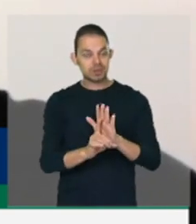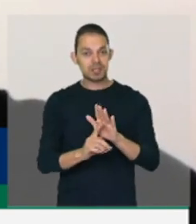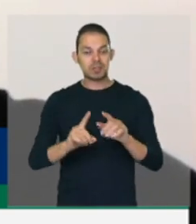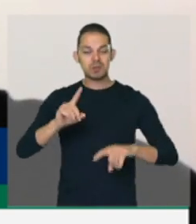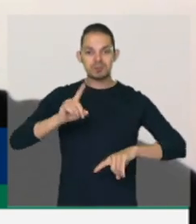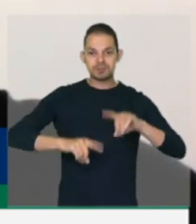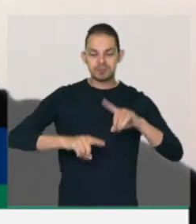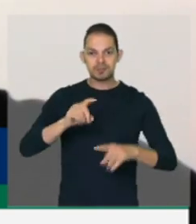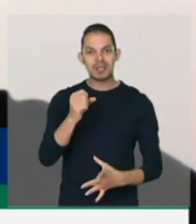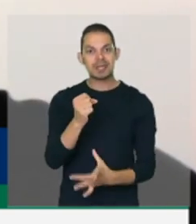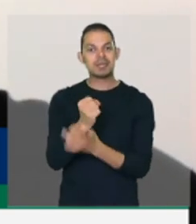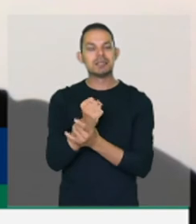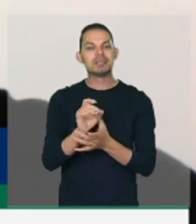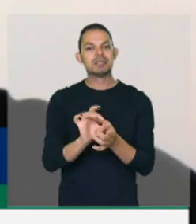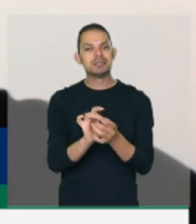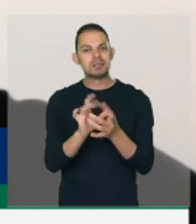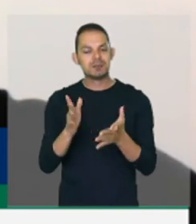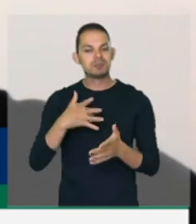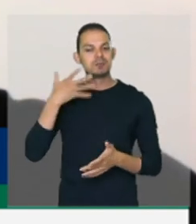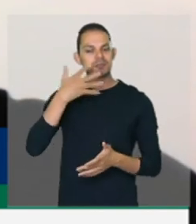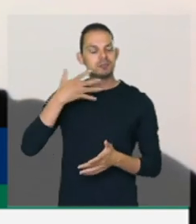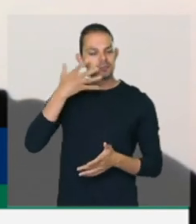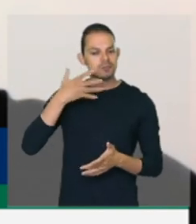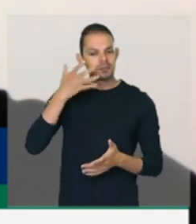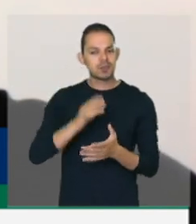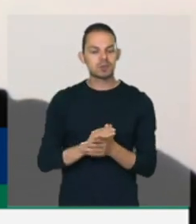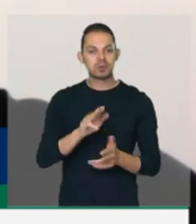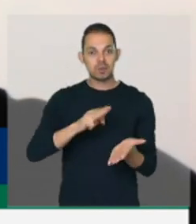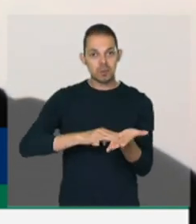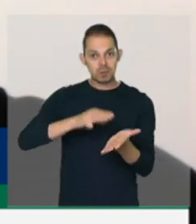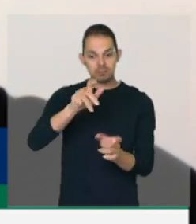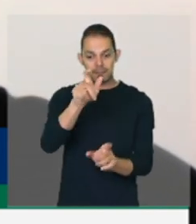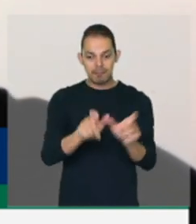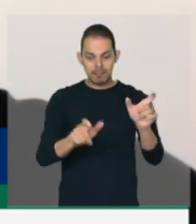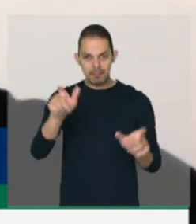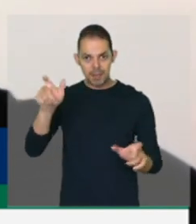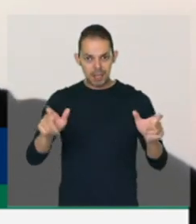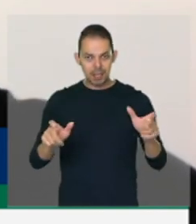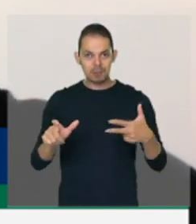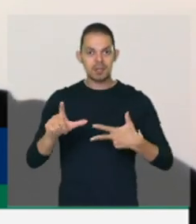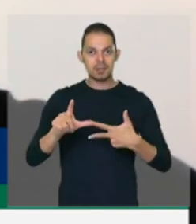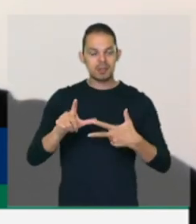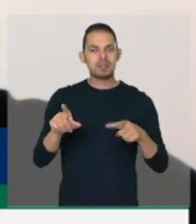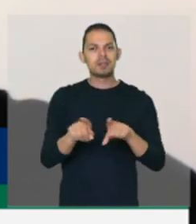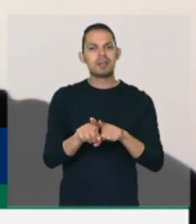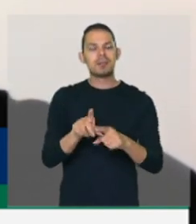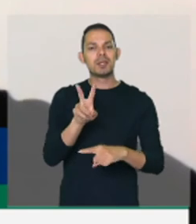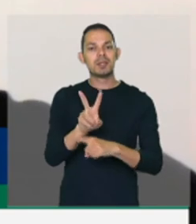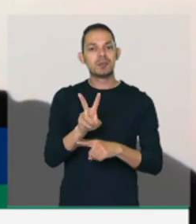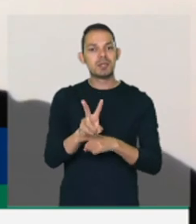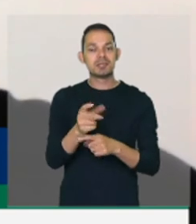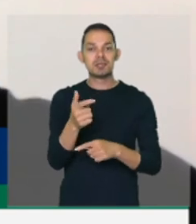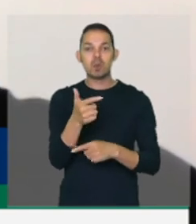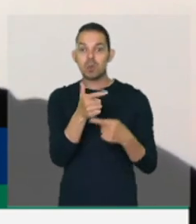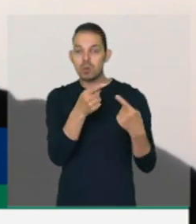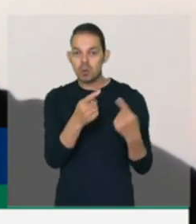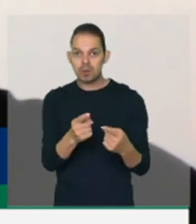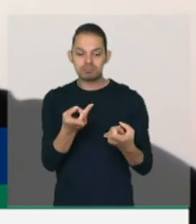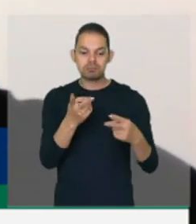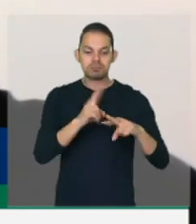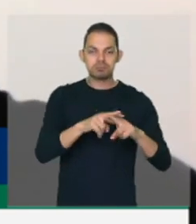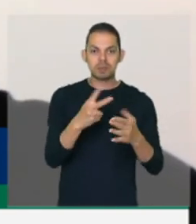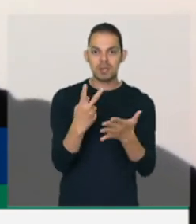de garantia de liberdade de opiniões, palavras e votos dos membros do Poder Legislativo, bem como de sua proteção contra prisões arbitrárias e